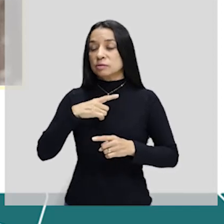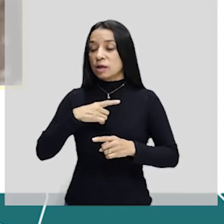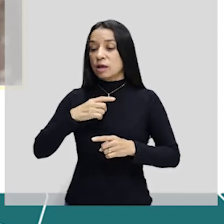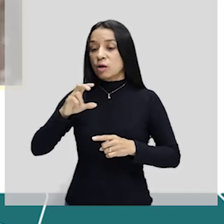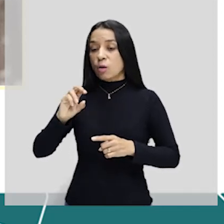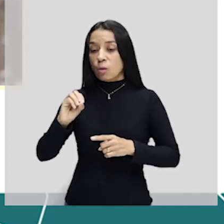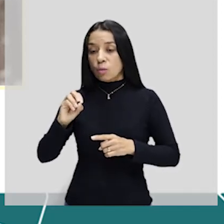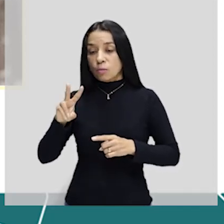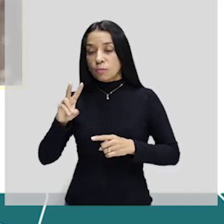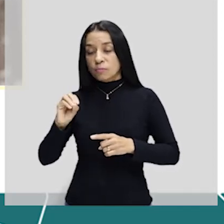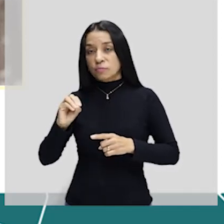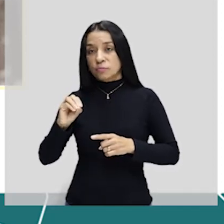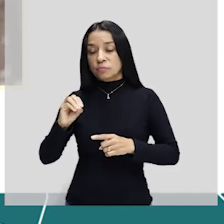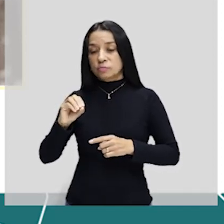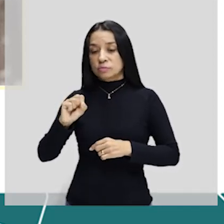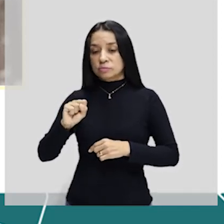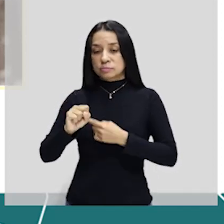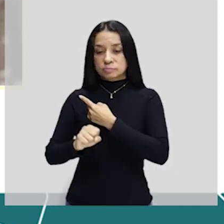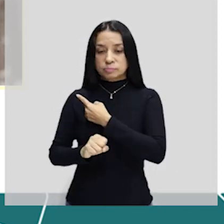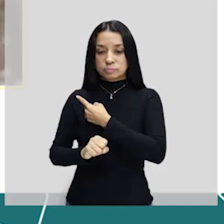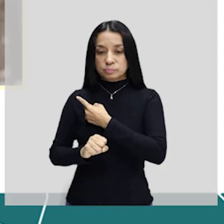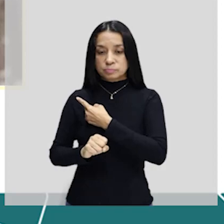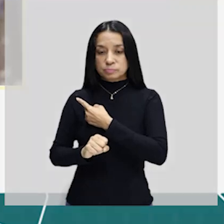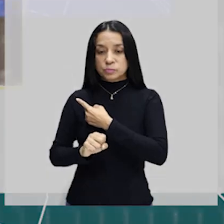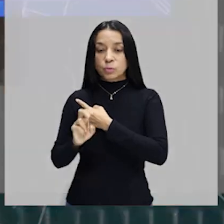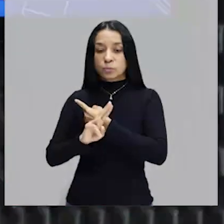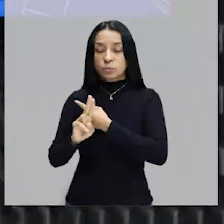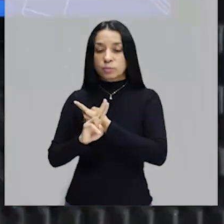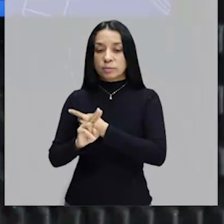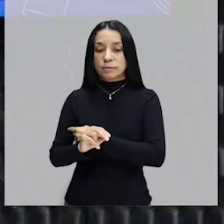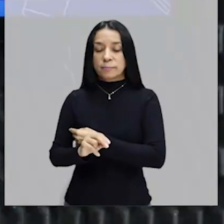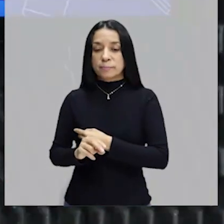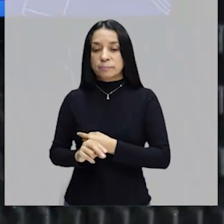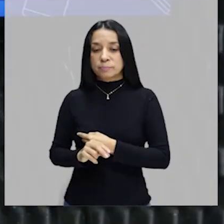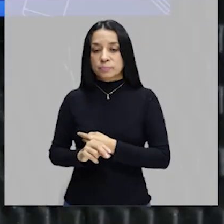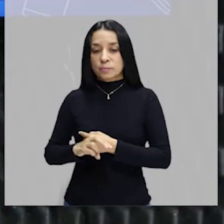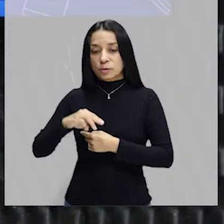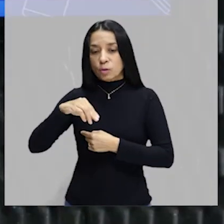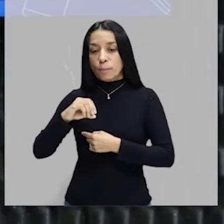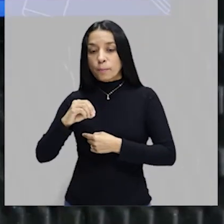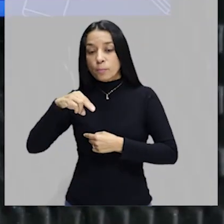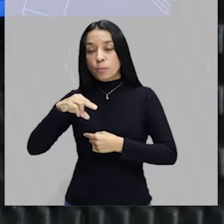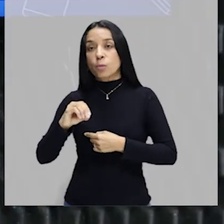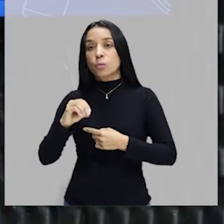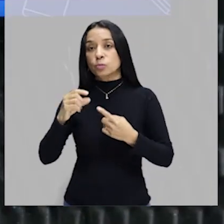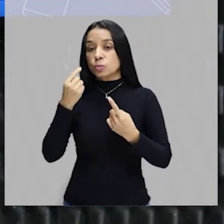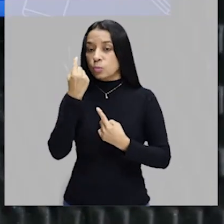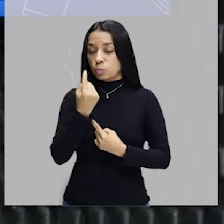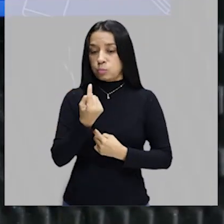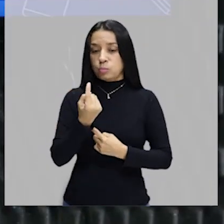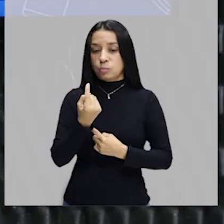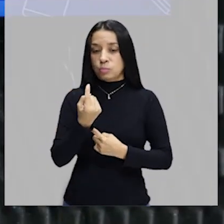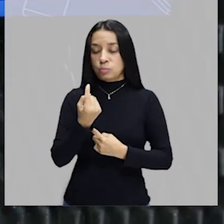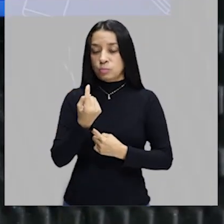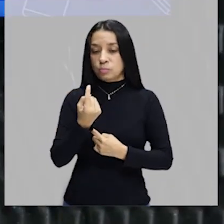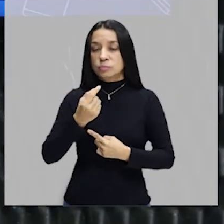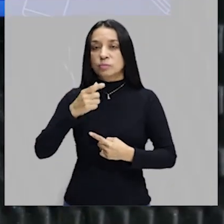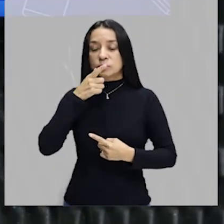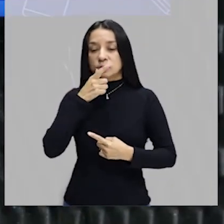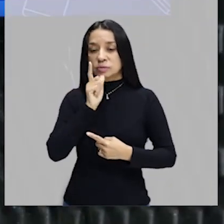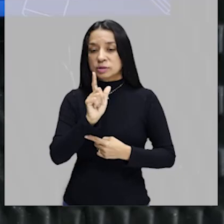ovos têm esses nomes aqui, ó, monotremado. Mono quer dizer apenas um único orifício. Por meio de um único orifício ele